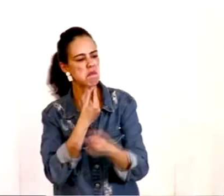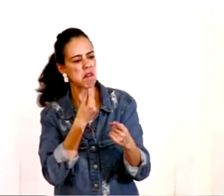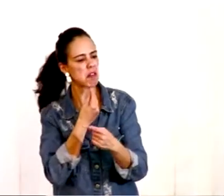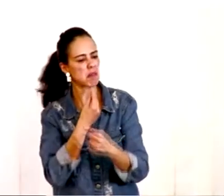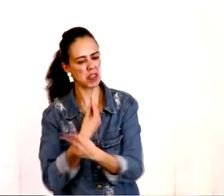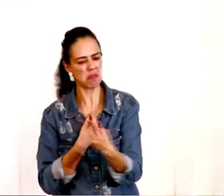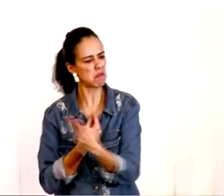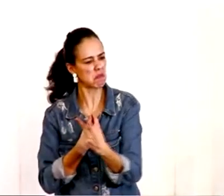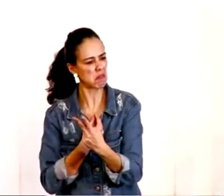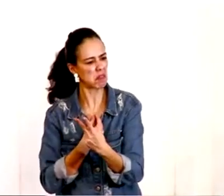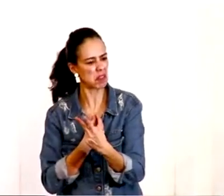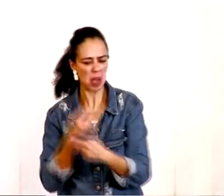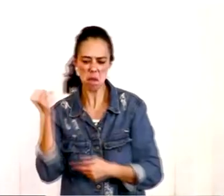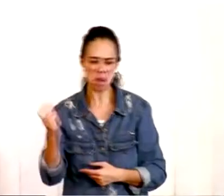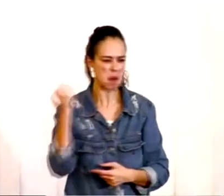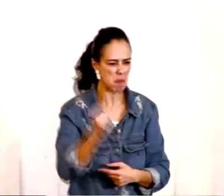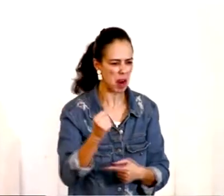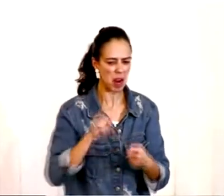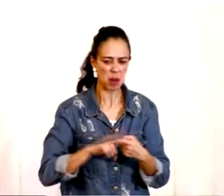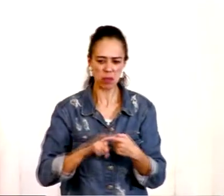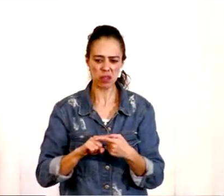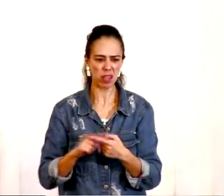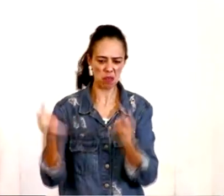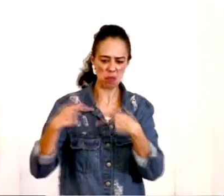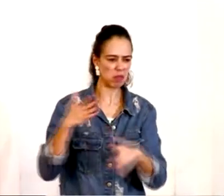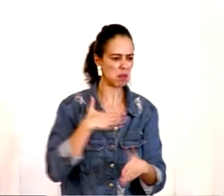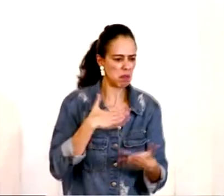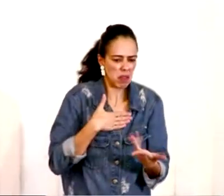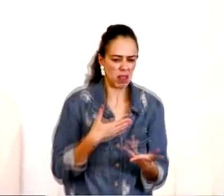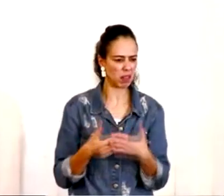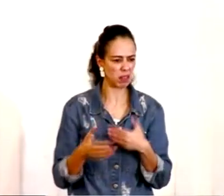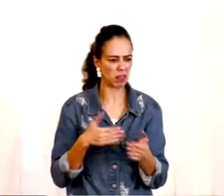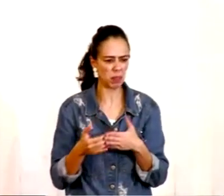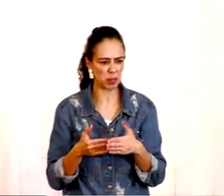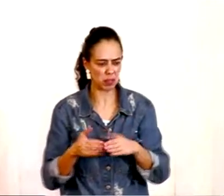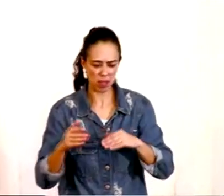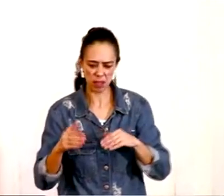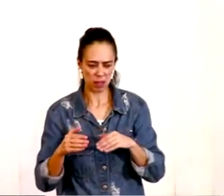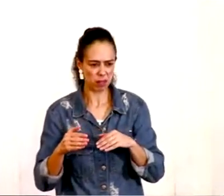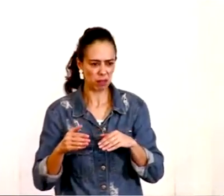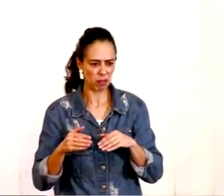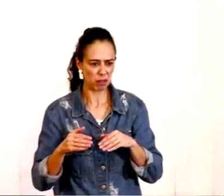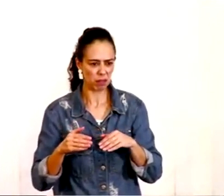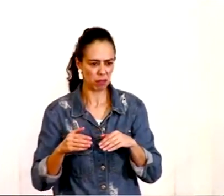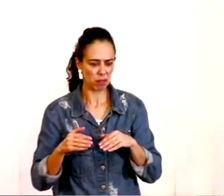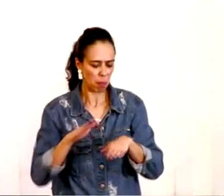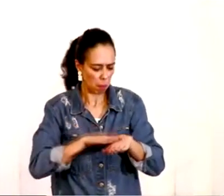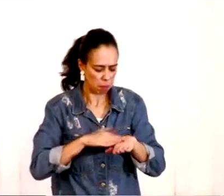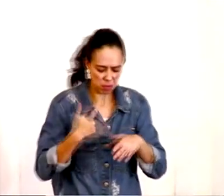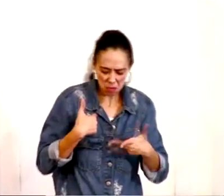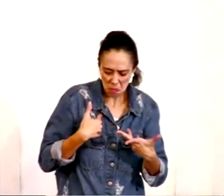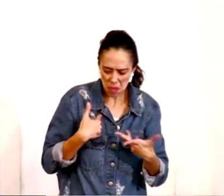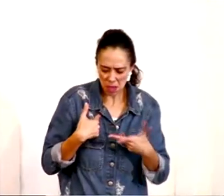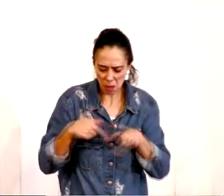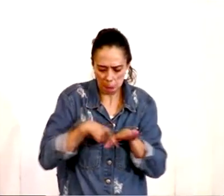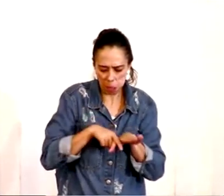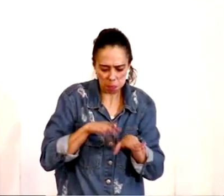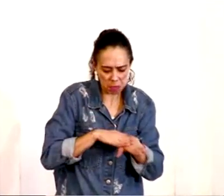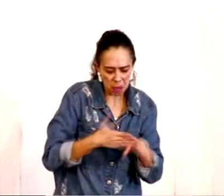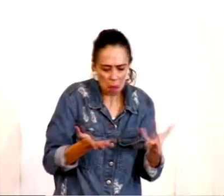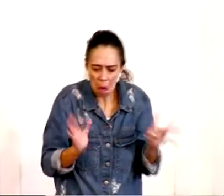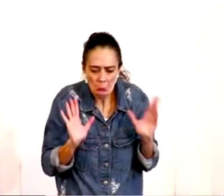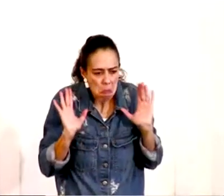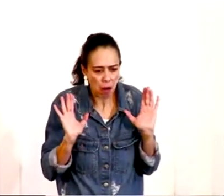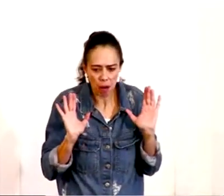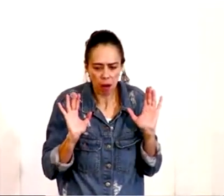pisou. E fora isso, ele vai tomar algo que Deus colocou em Caim